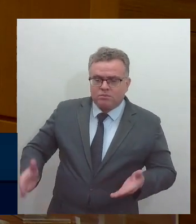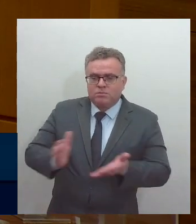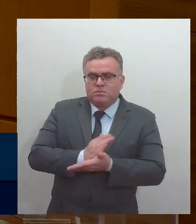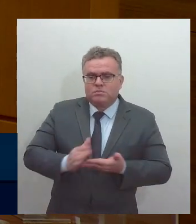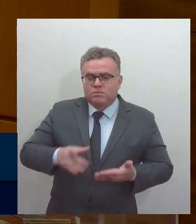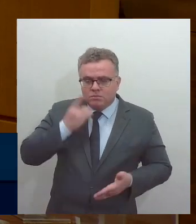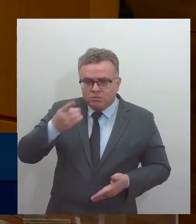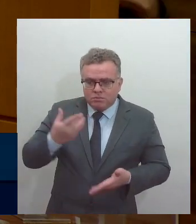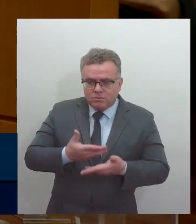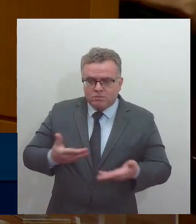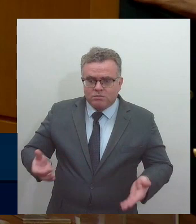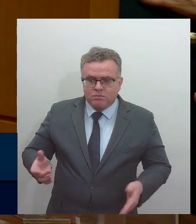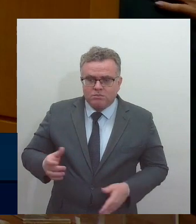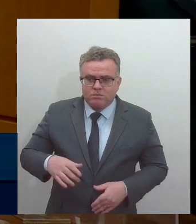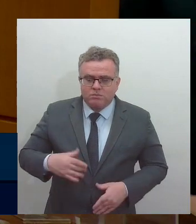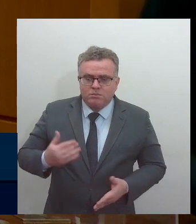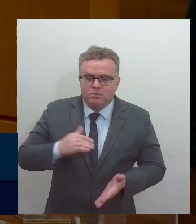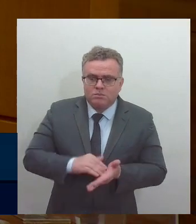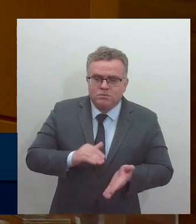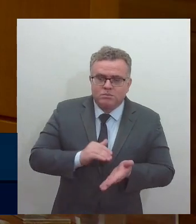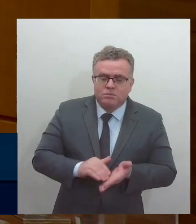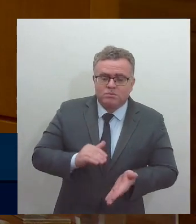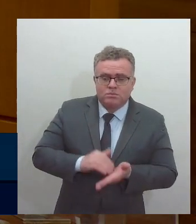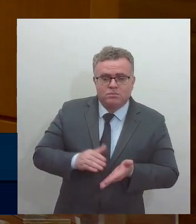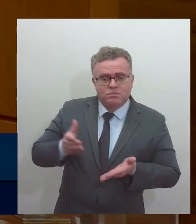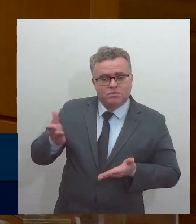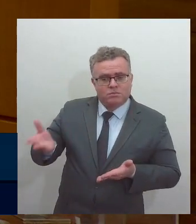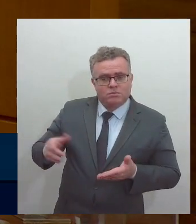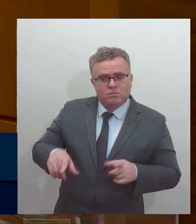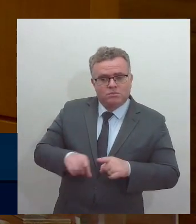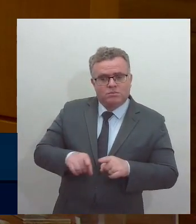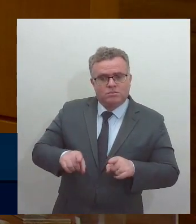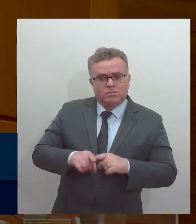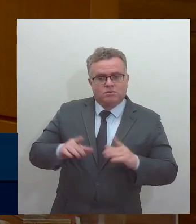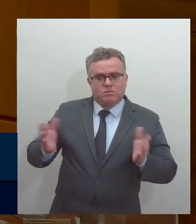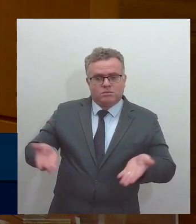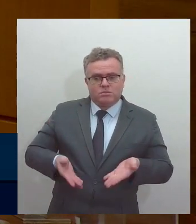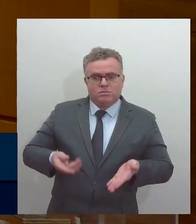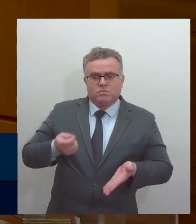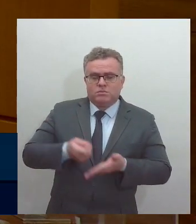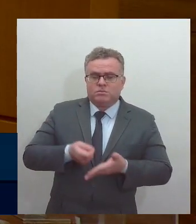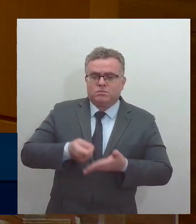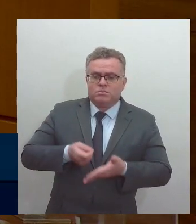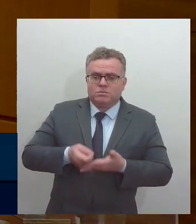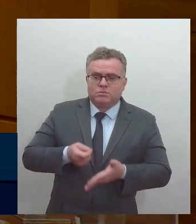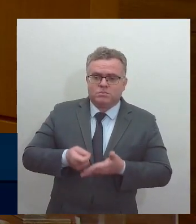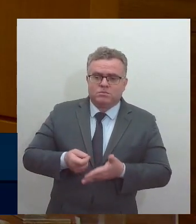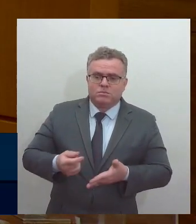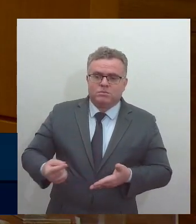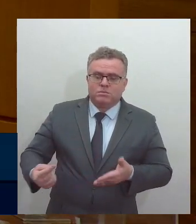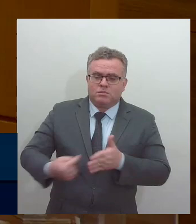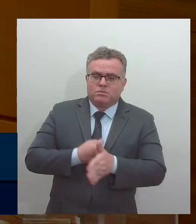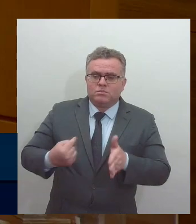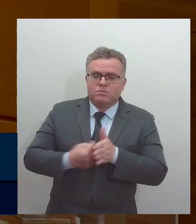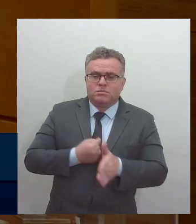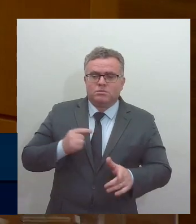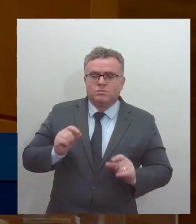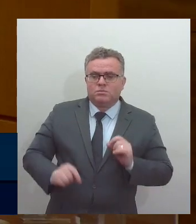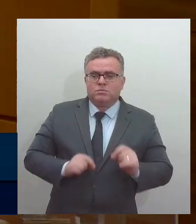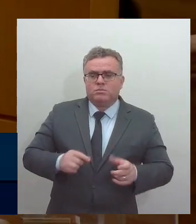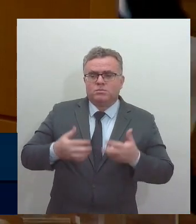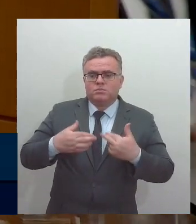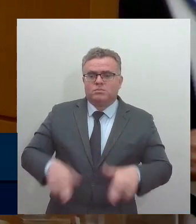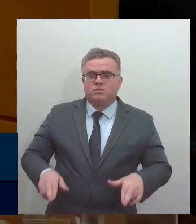E lógico que agora a gente começa a receber cobranças, deputada Linda, sobre o que aquela audiência pública